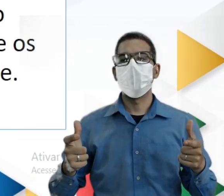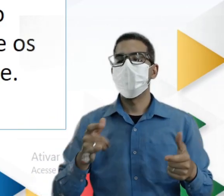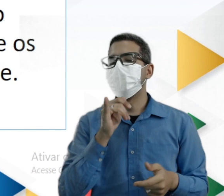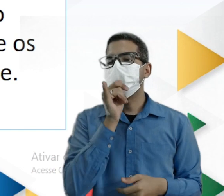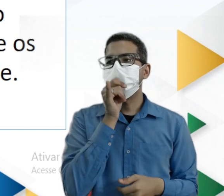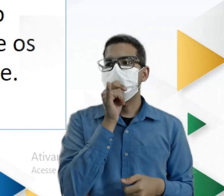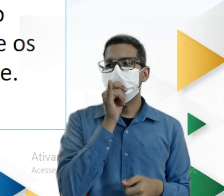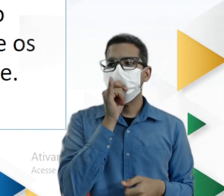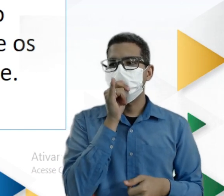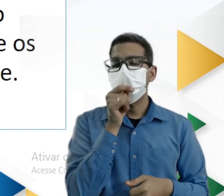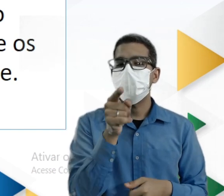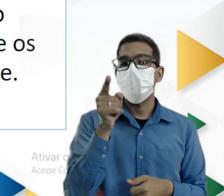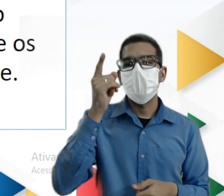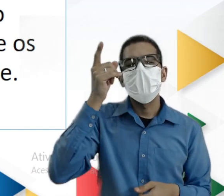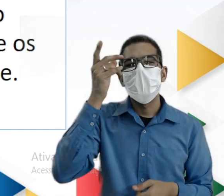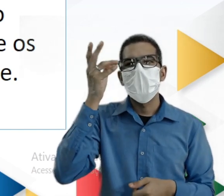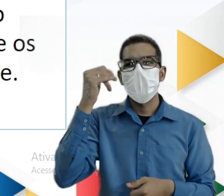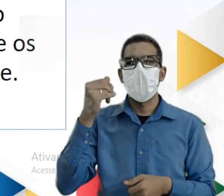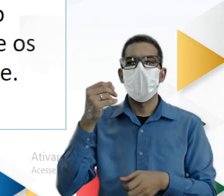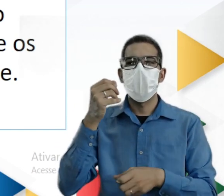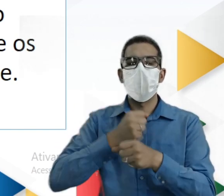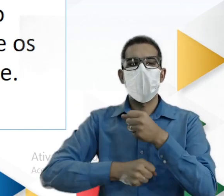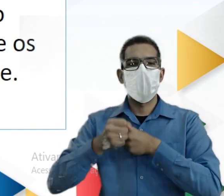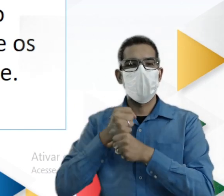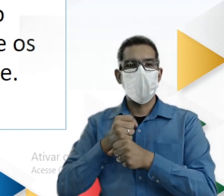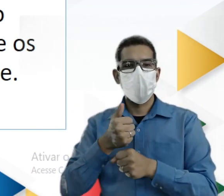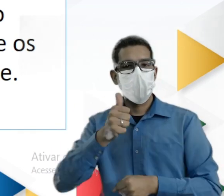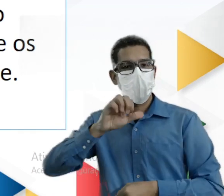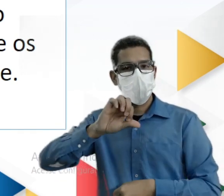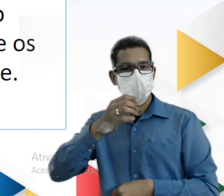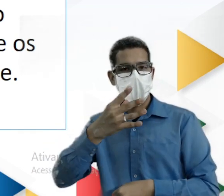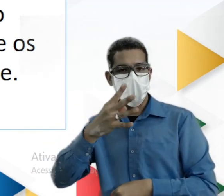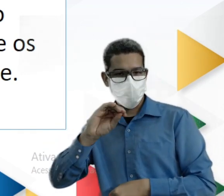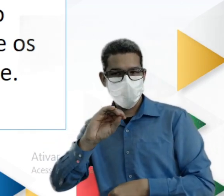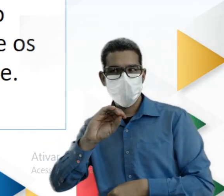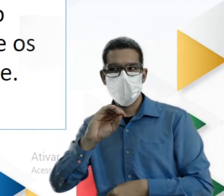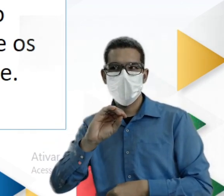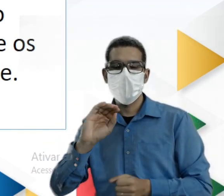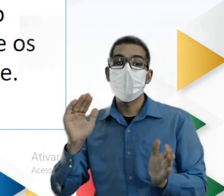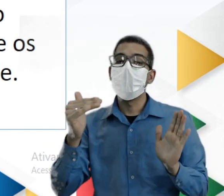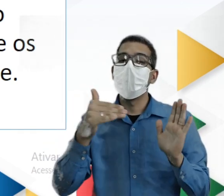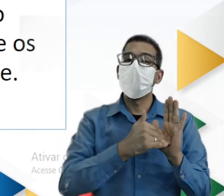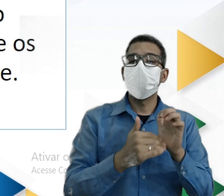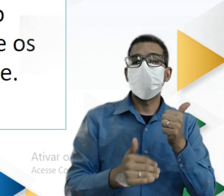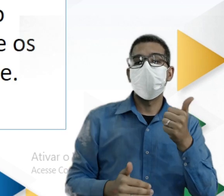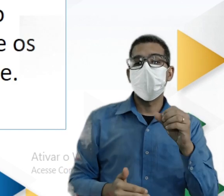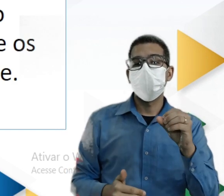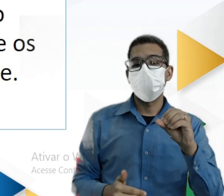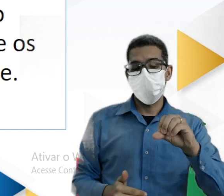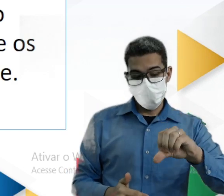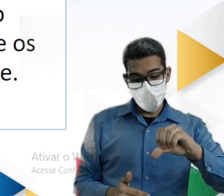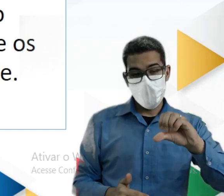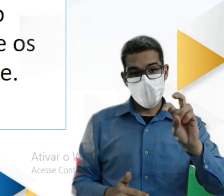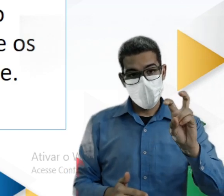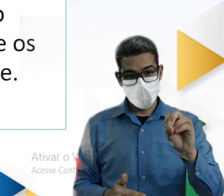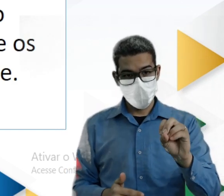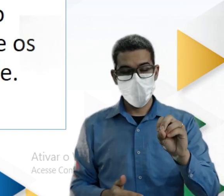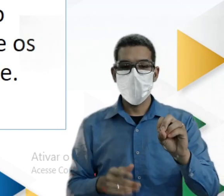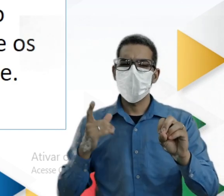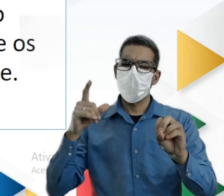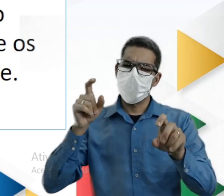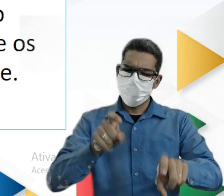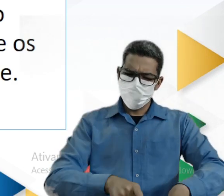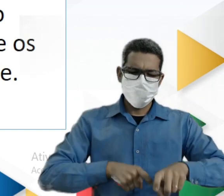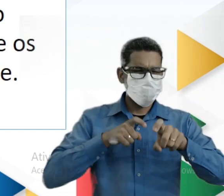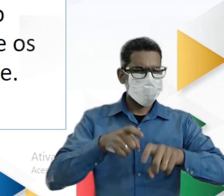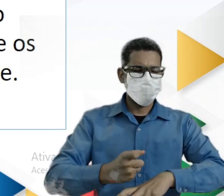só, para tu ter uma ideia, de lá em 1940 até 1950, o Brasil era muito agrário.